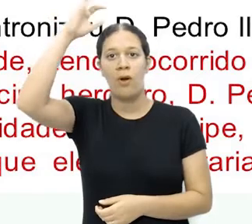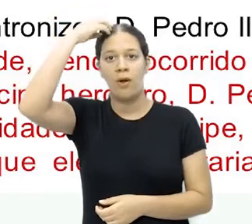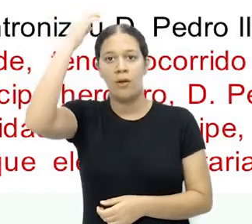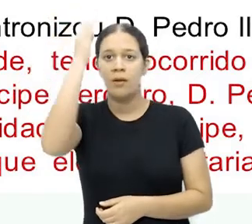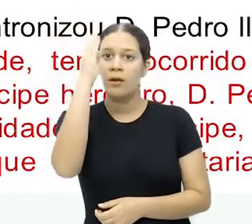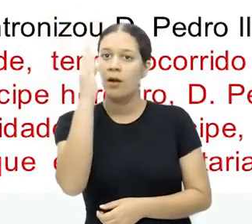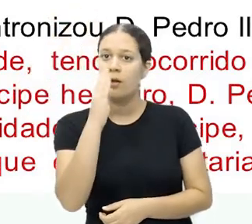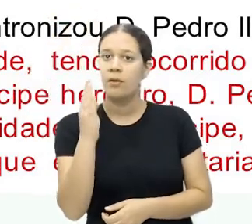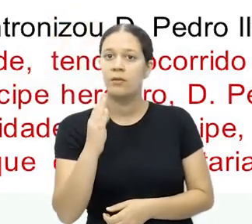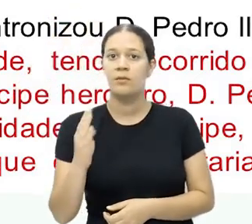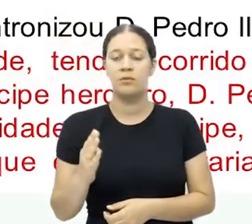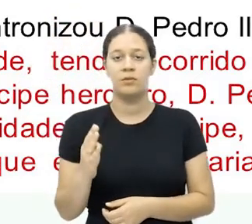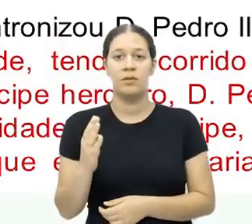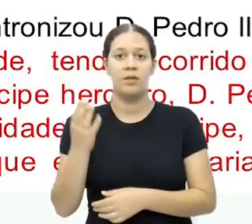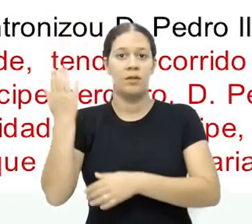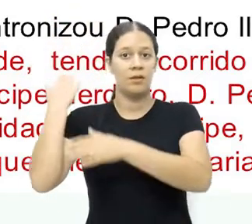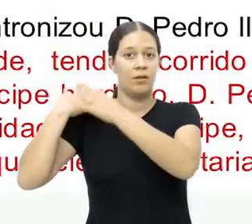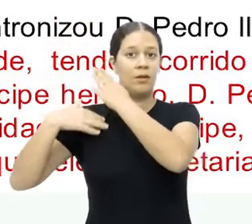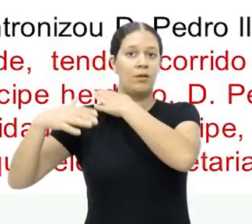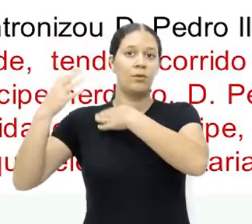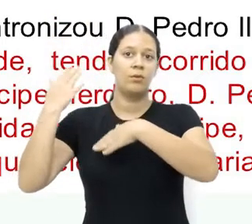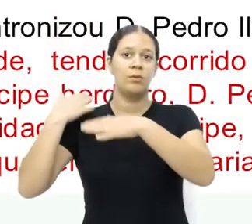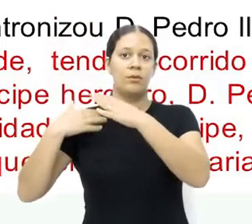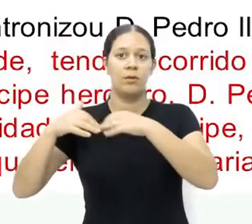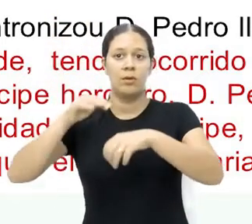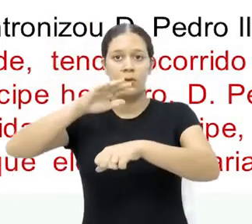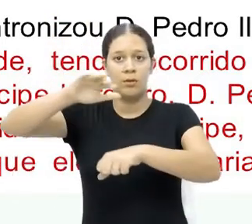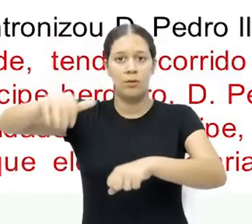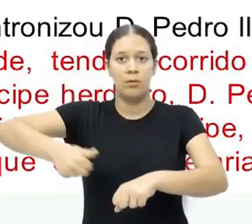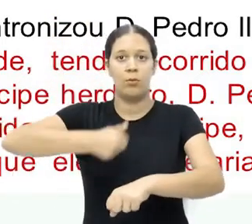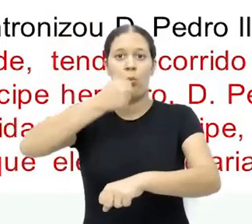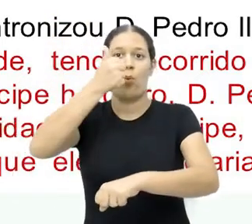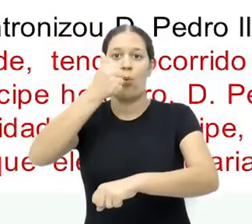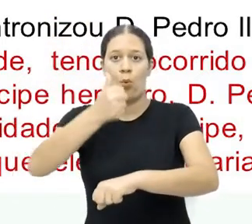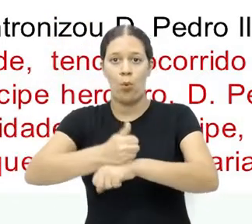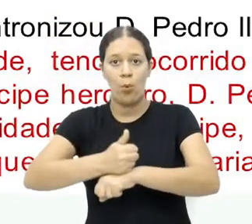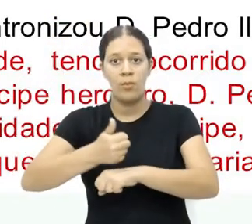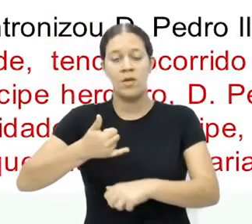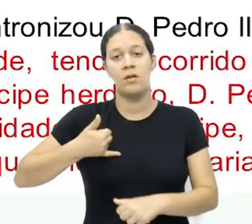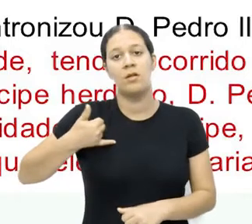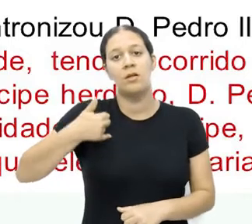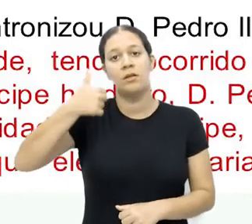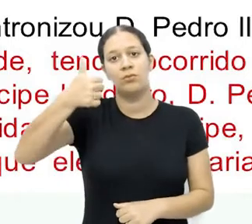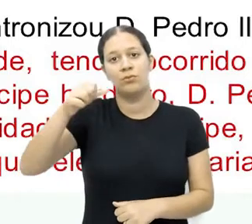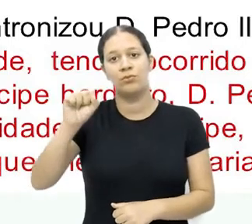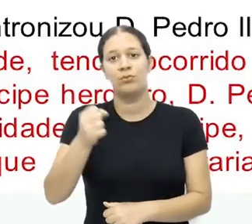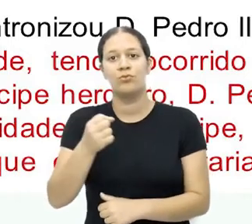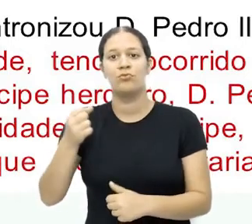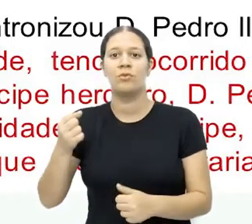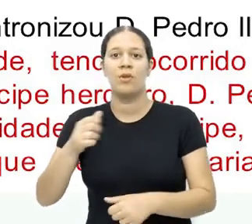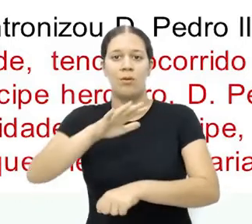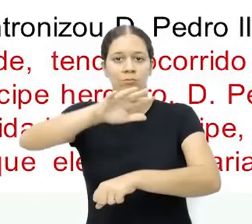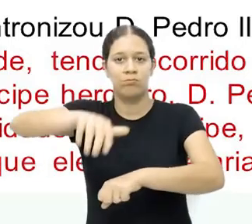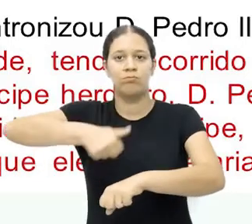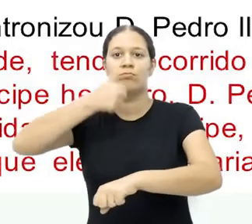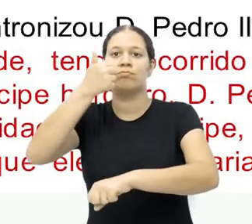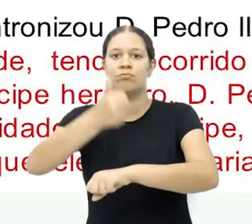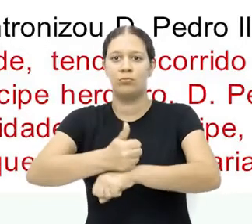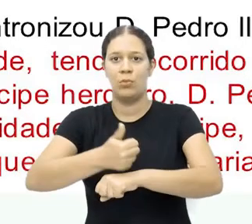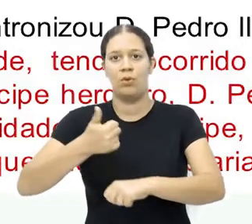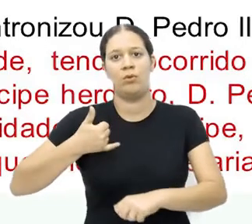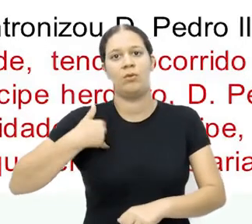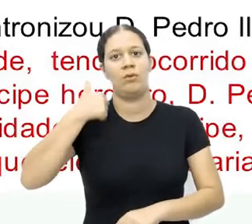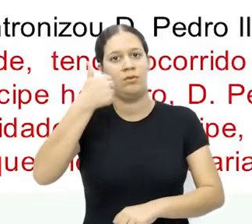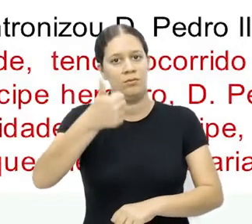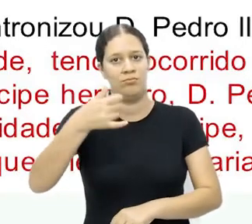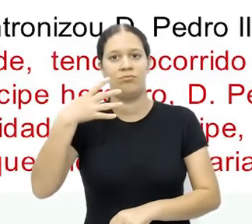Lembrando, a primeira questão que ele deu o golpe, na vaga dele assumindo com 18 anos, ele assume com 14 anos, como nós